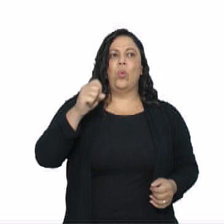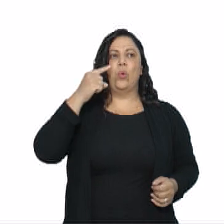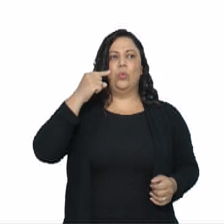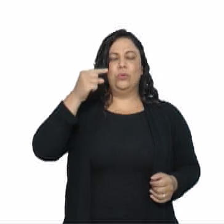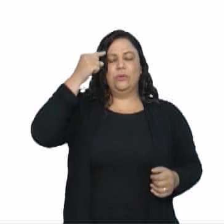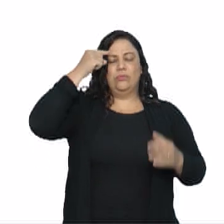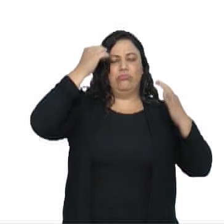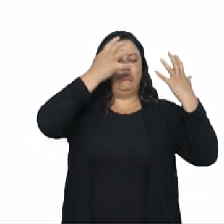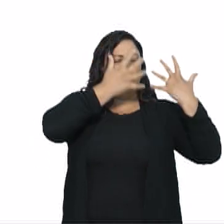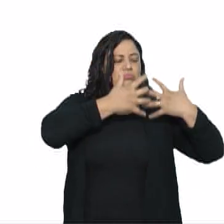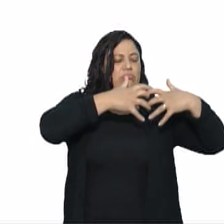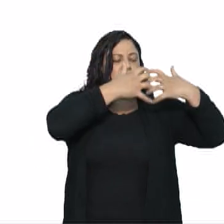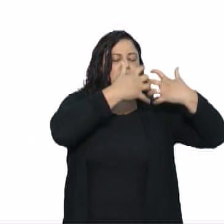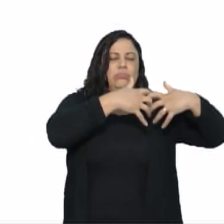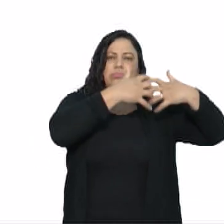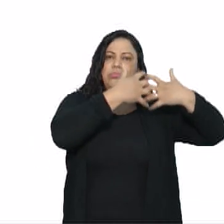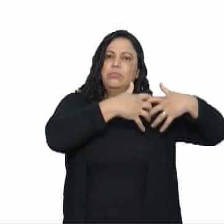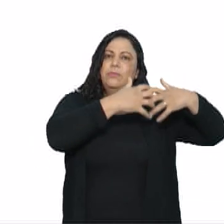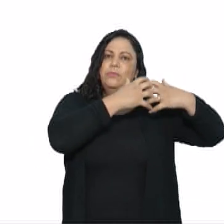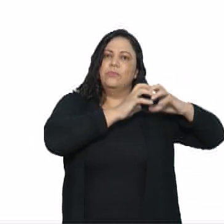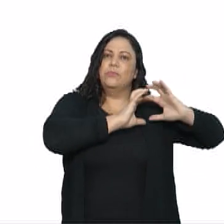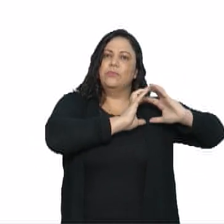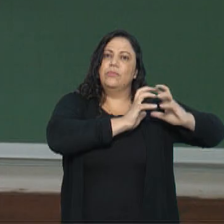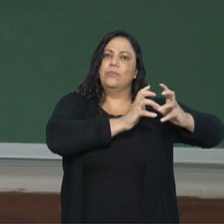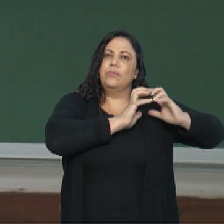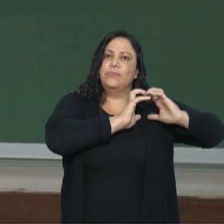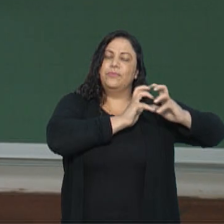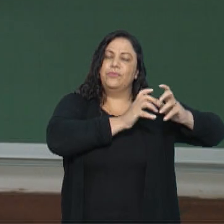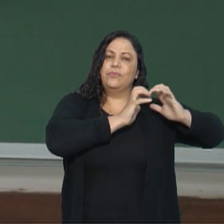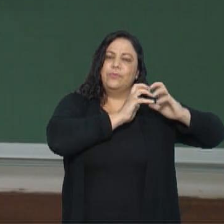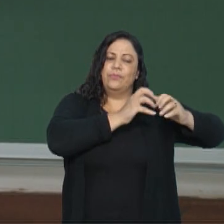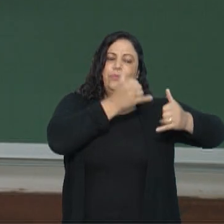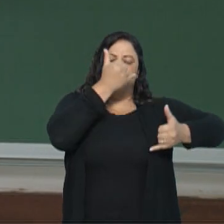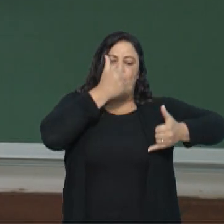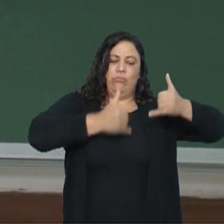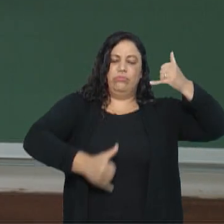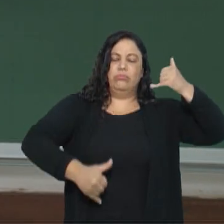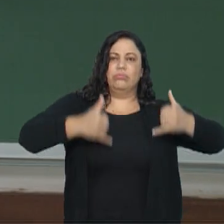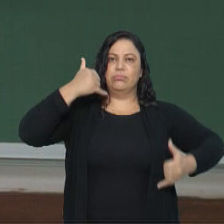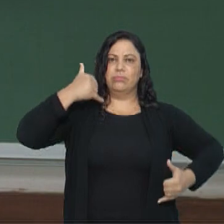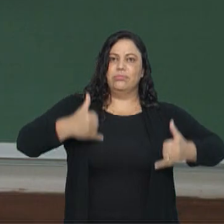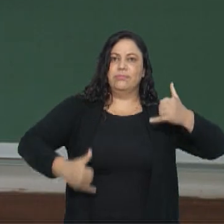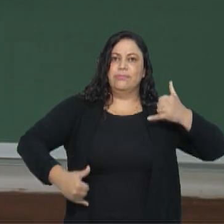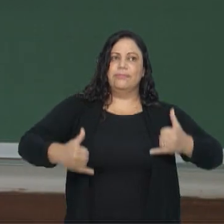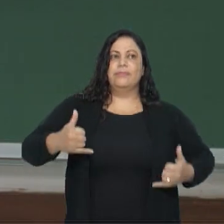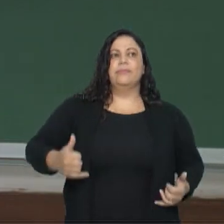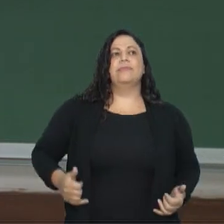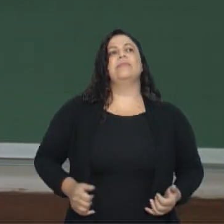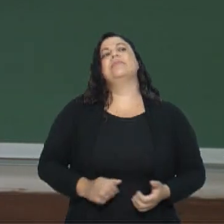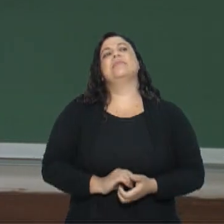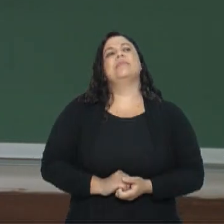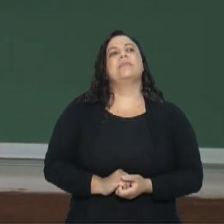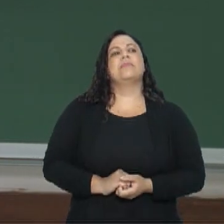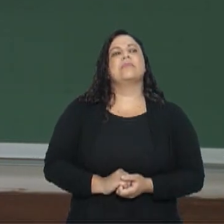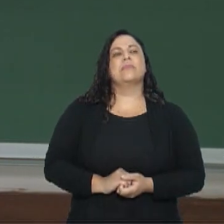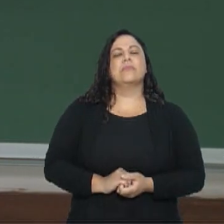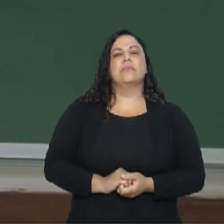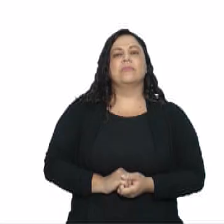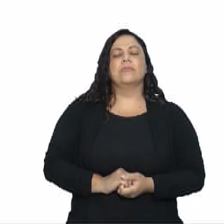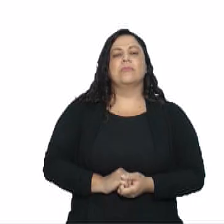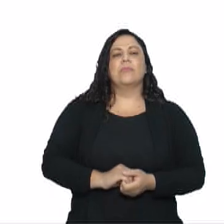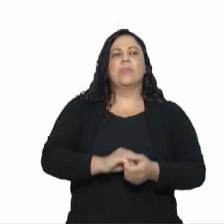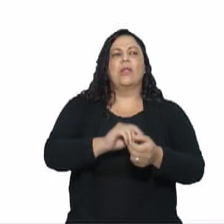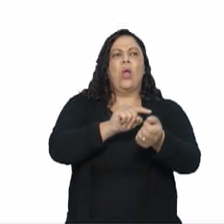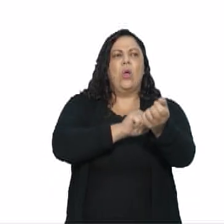medula espinal, e os gânglios que complementam essa estrutura do sistema nervoso periférico. Os nervos são feixes